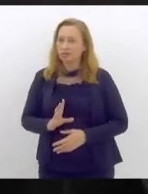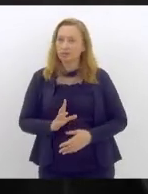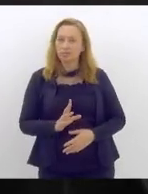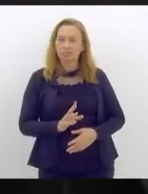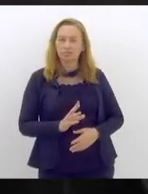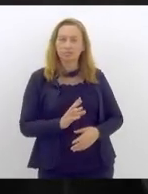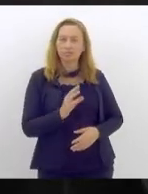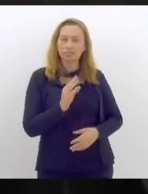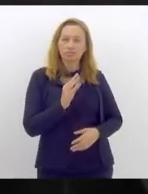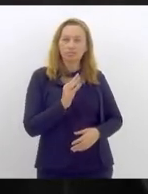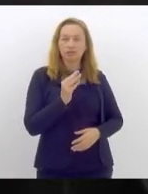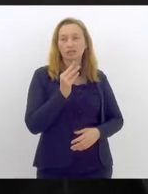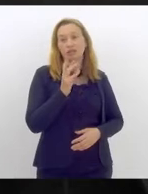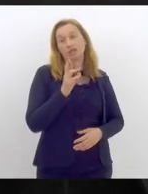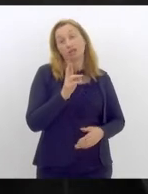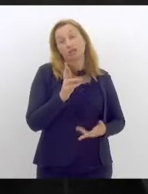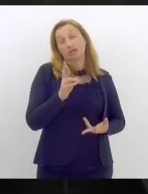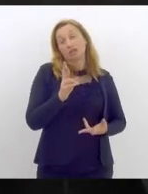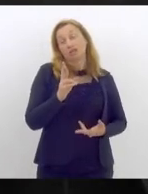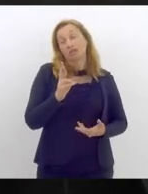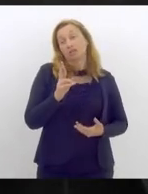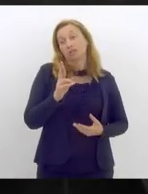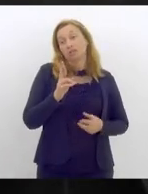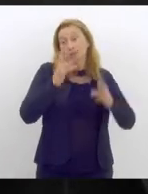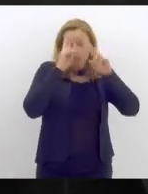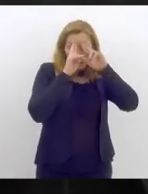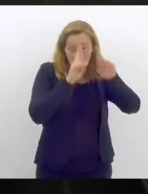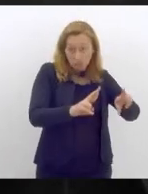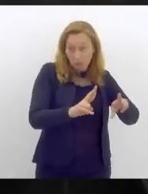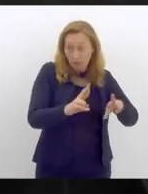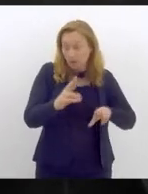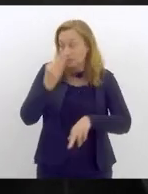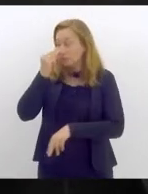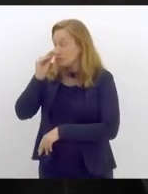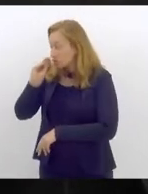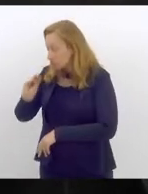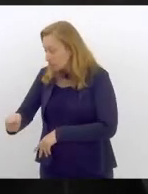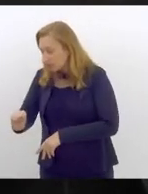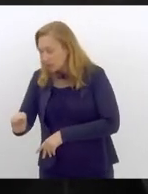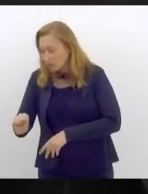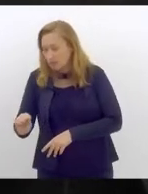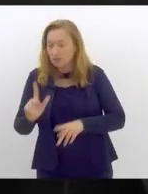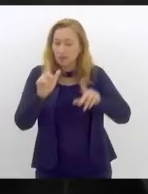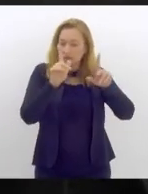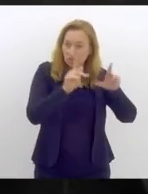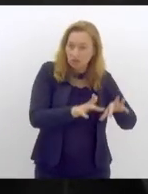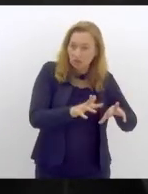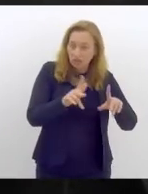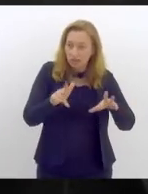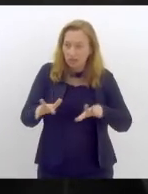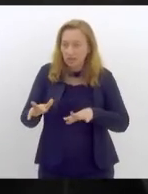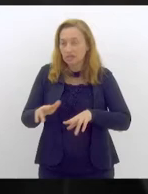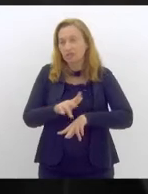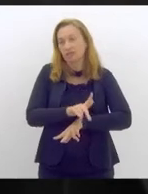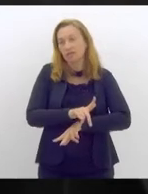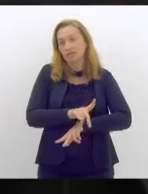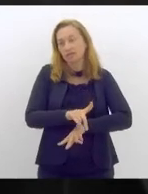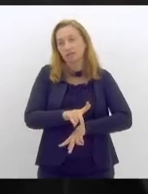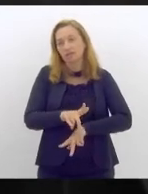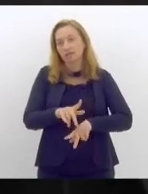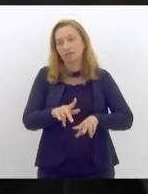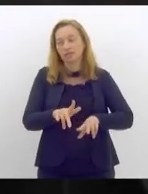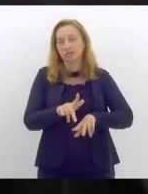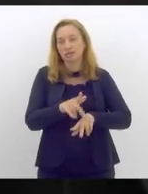a tolerância e o respeito e a intolerância e o desrespeito em Face da diferença da diversidade é